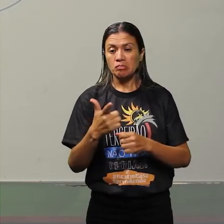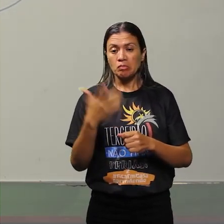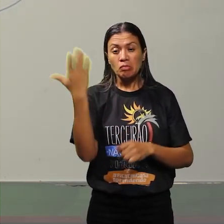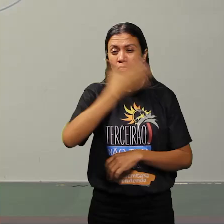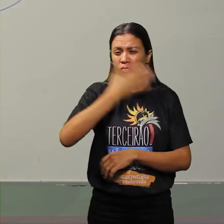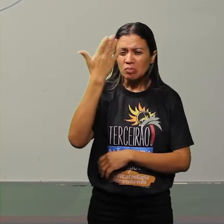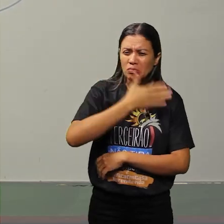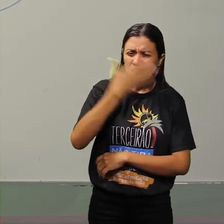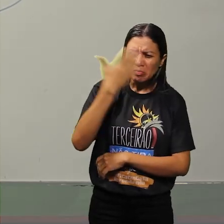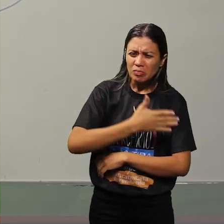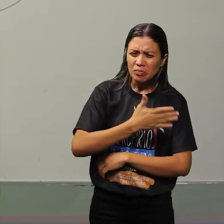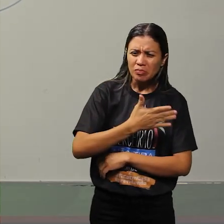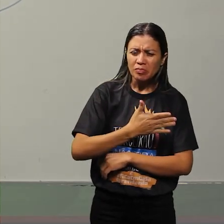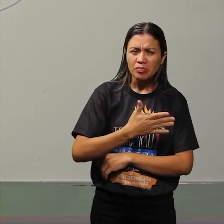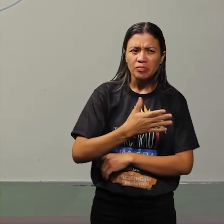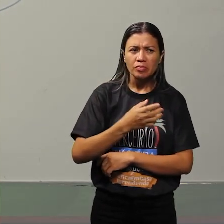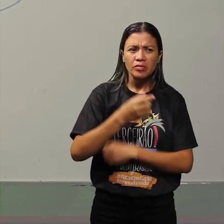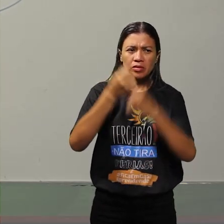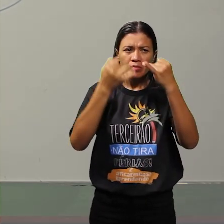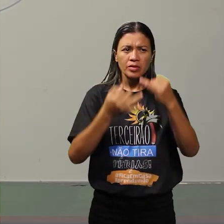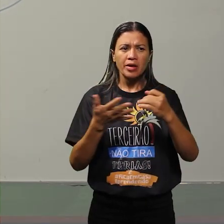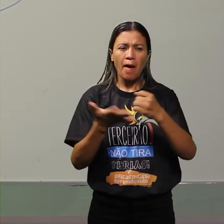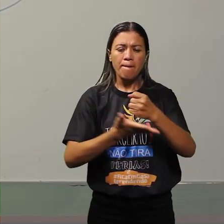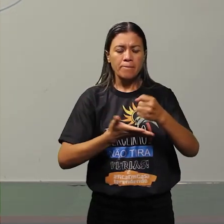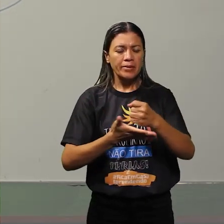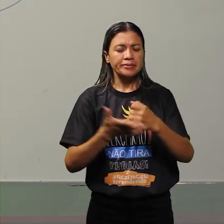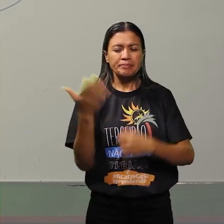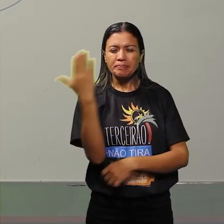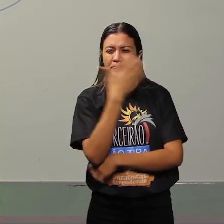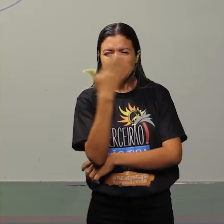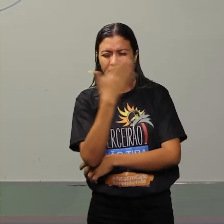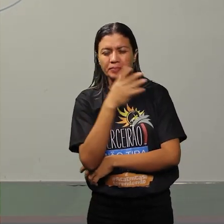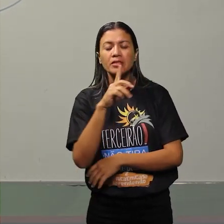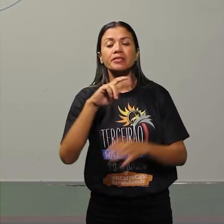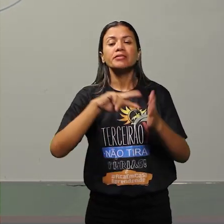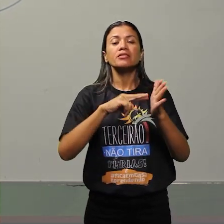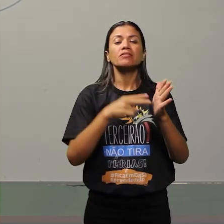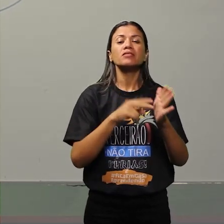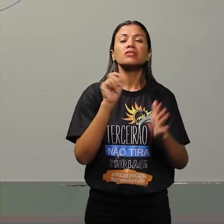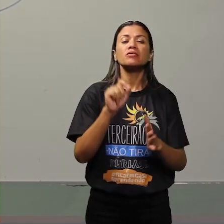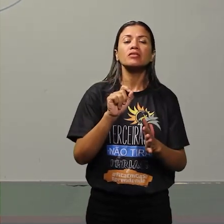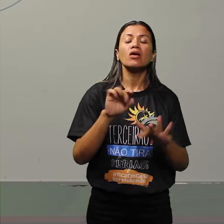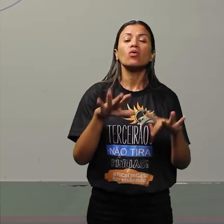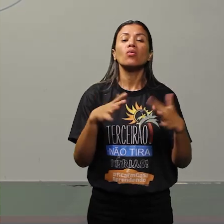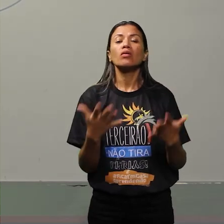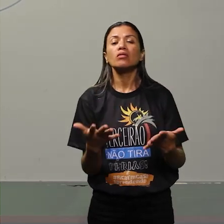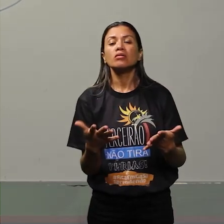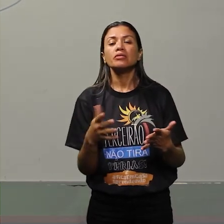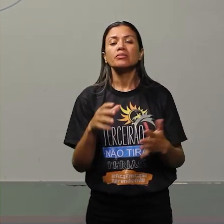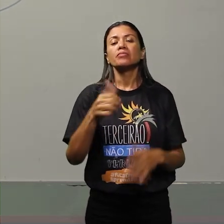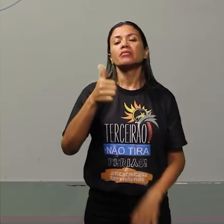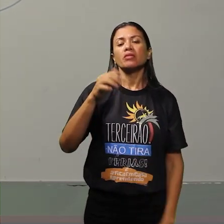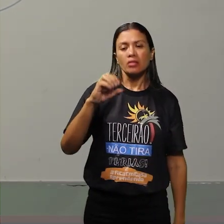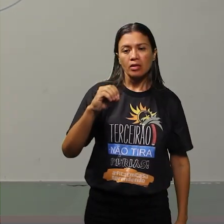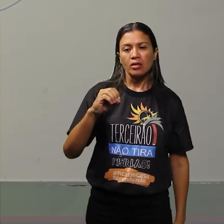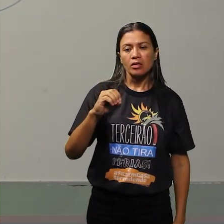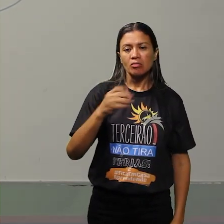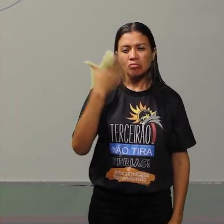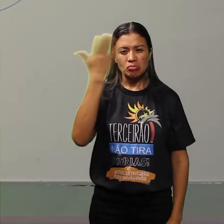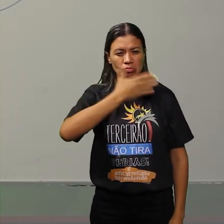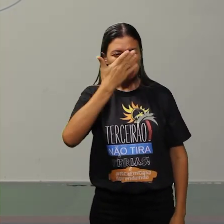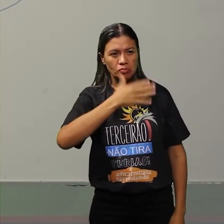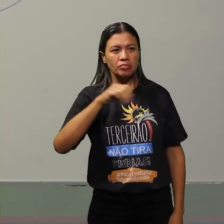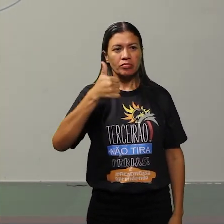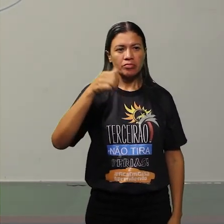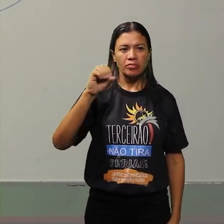aparecendo. Lembra que eu falei da base aqui, ó, quando eu coloquei para você? Ela não está aparecendo. Significa que a base é quanto, professor? Significa que a base é 10. Quando a base não aparece,